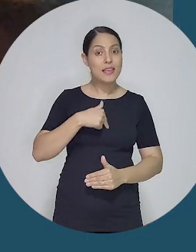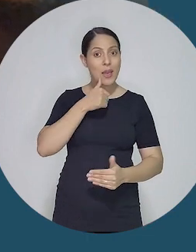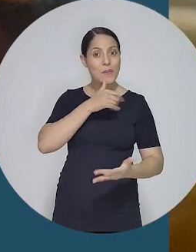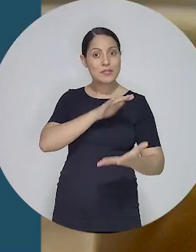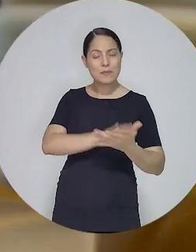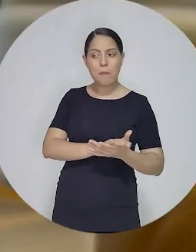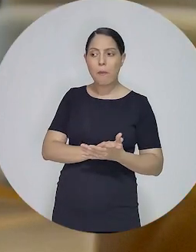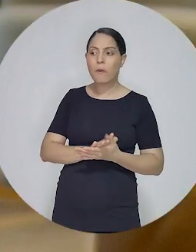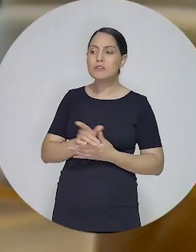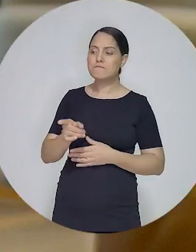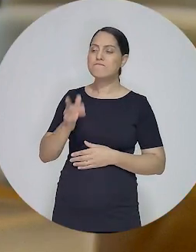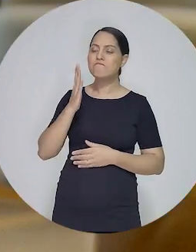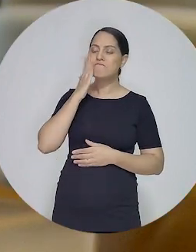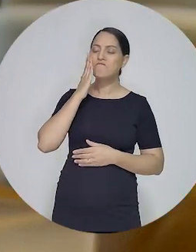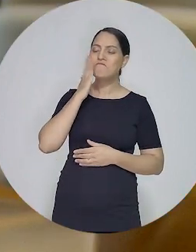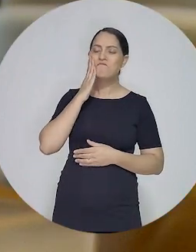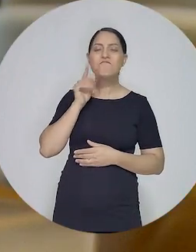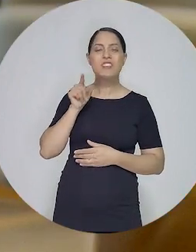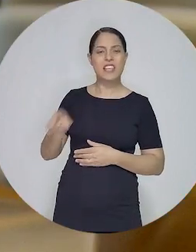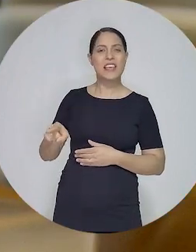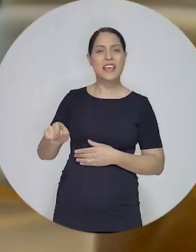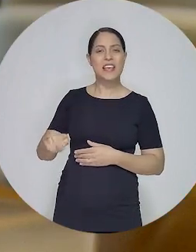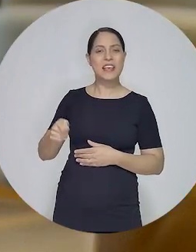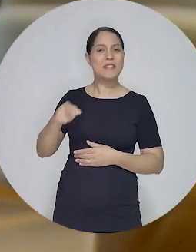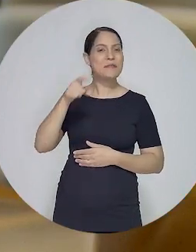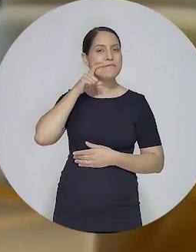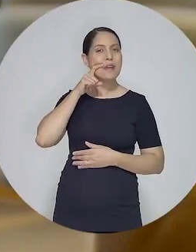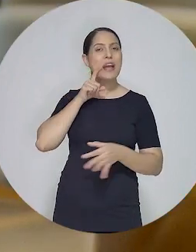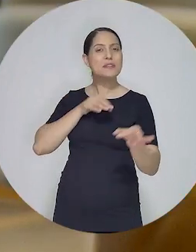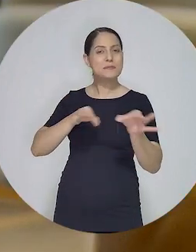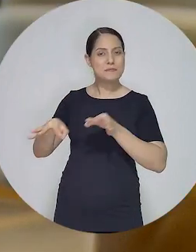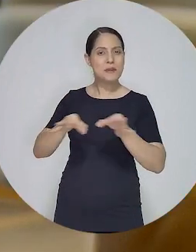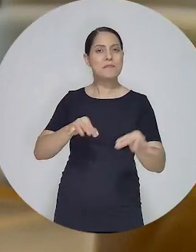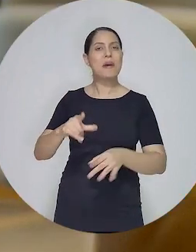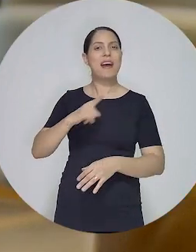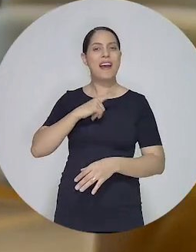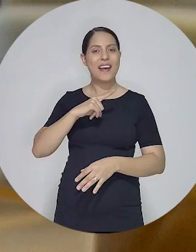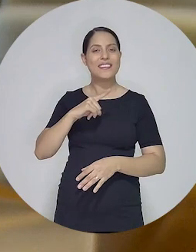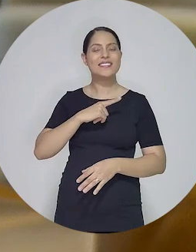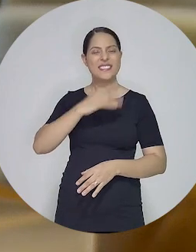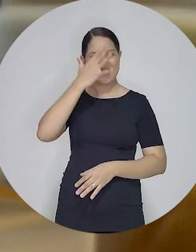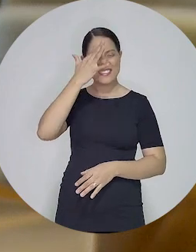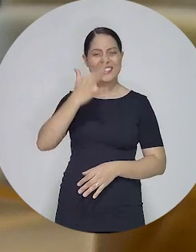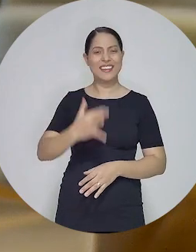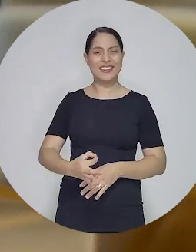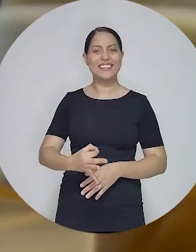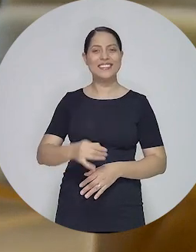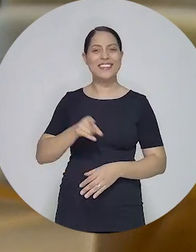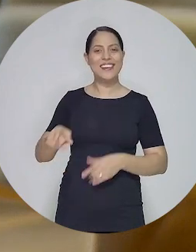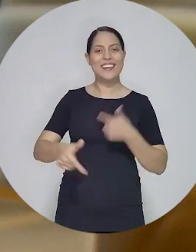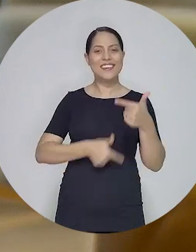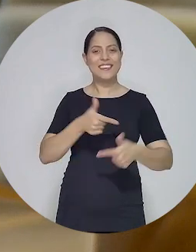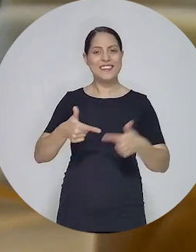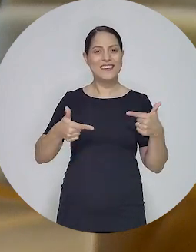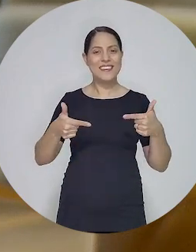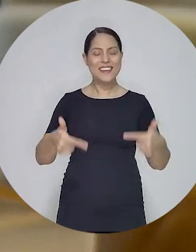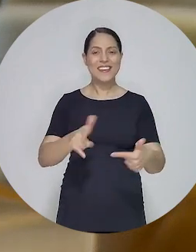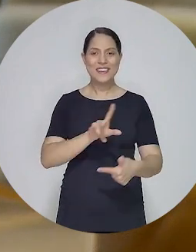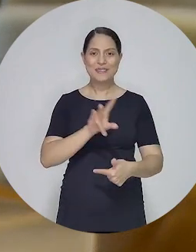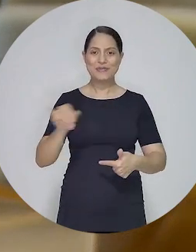essa trajetória, posso dizer para ele que ele está muito preparado e que eu tenho certeza que